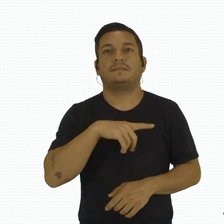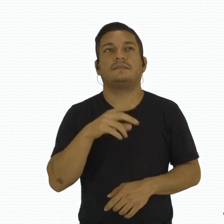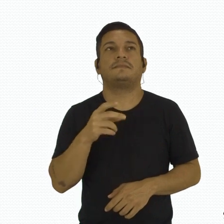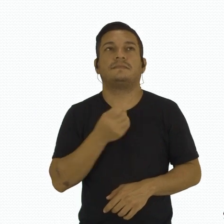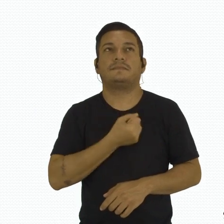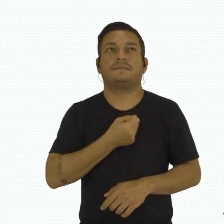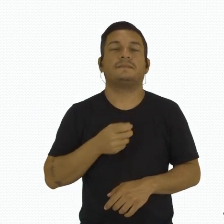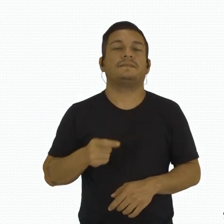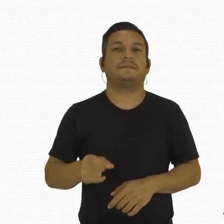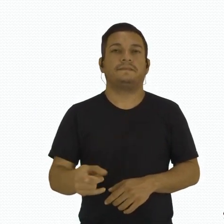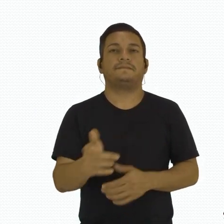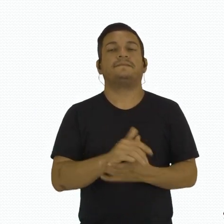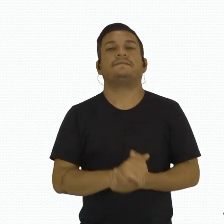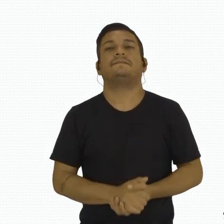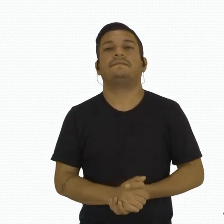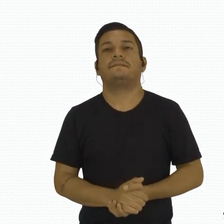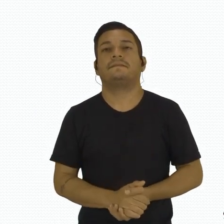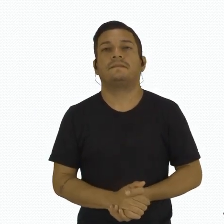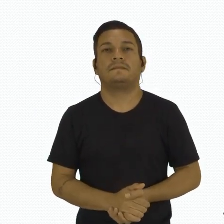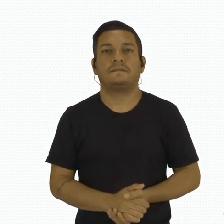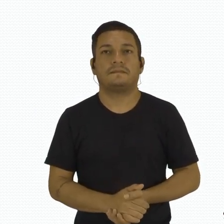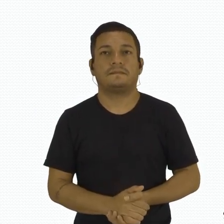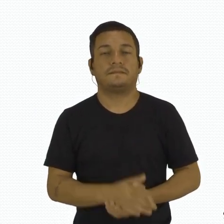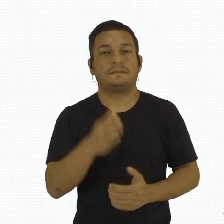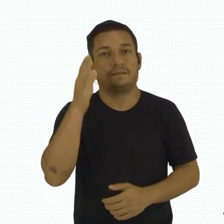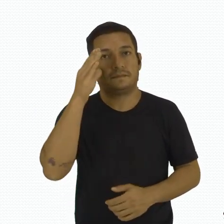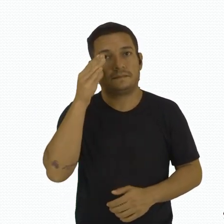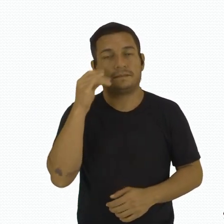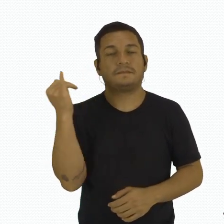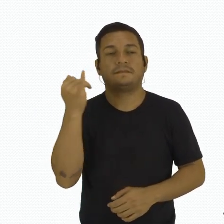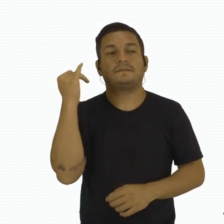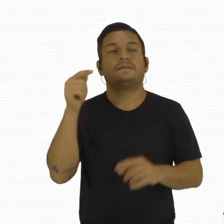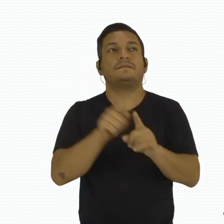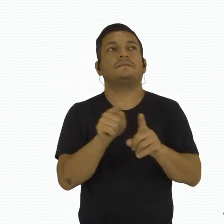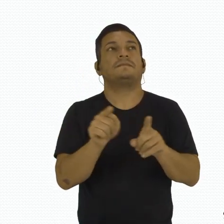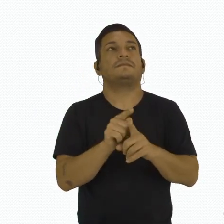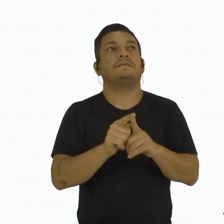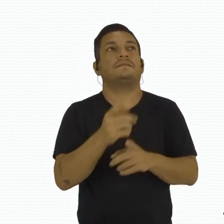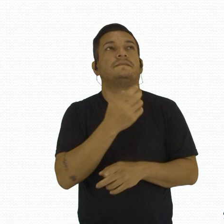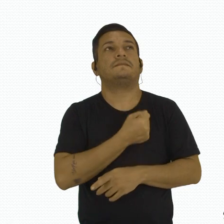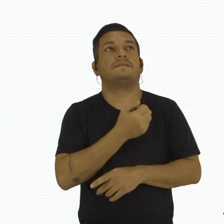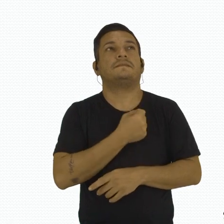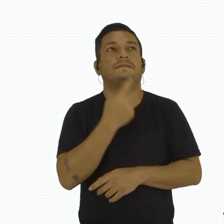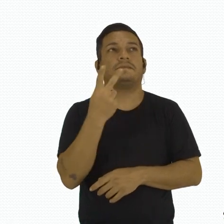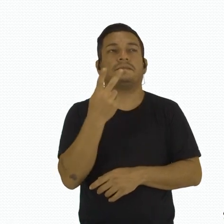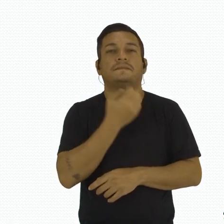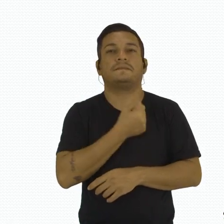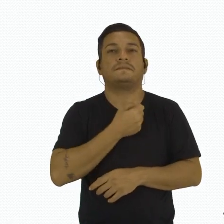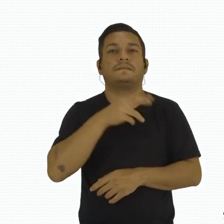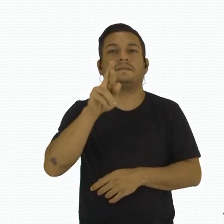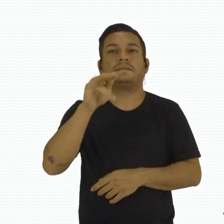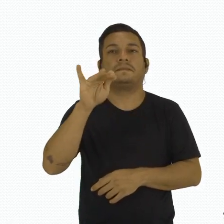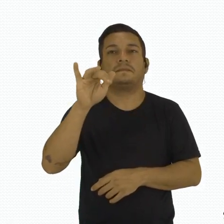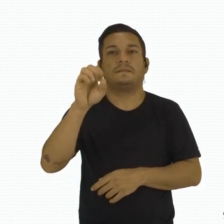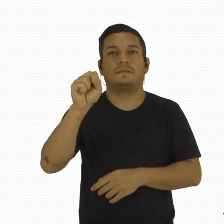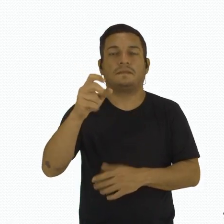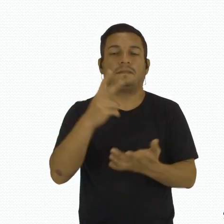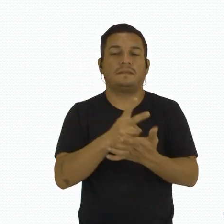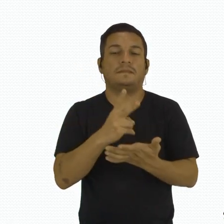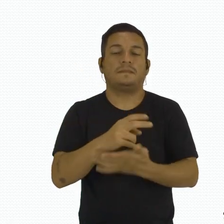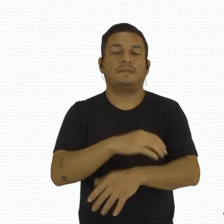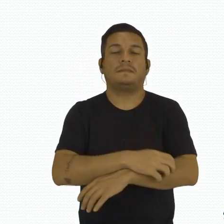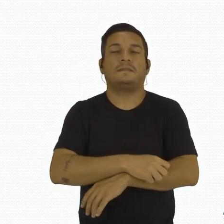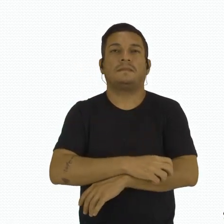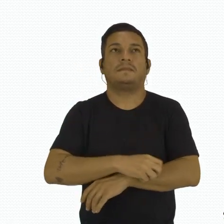infinitos números irracionais, tá? Uma curiosidade importante, entre dois números racionais, sempre